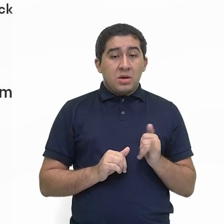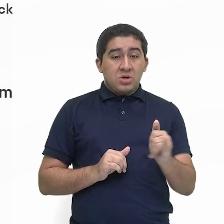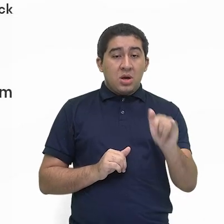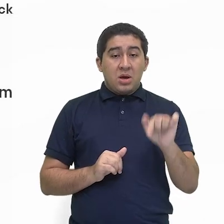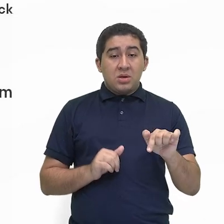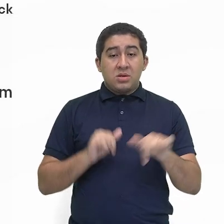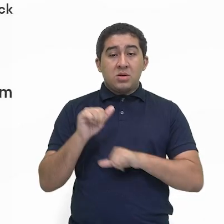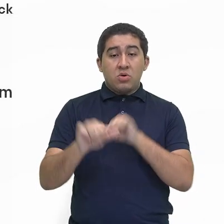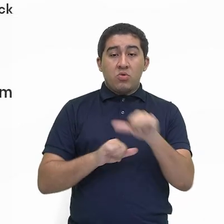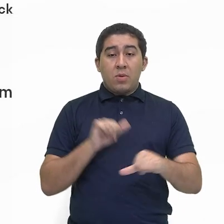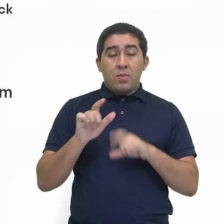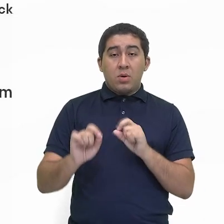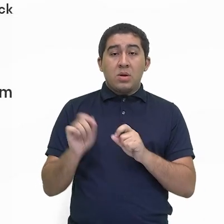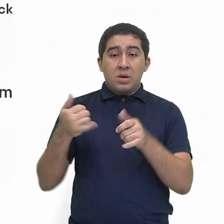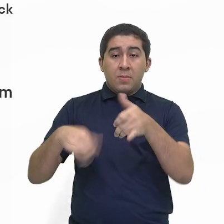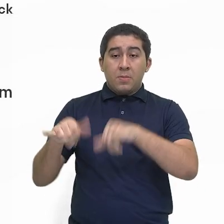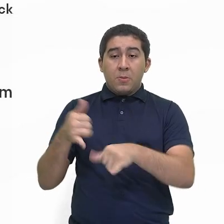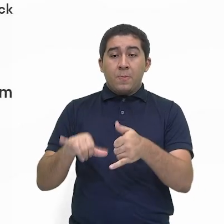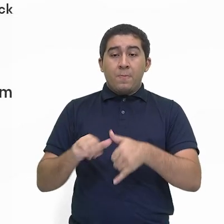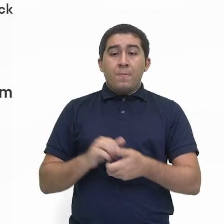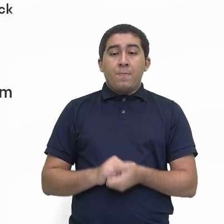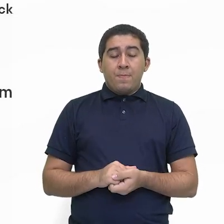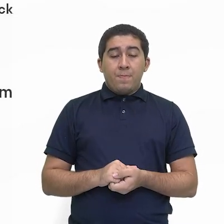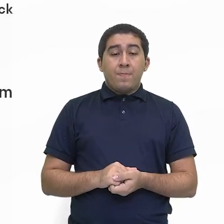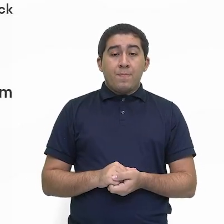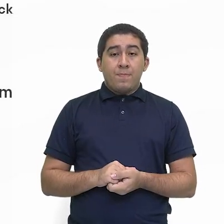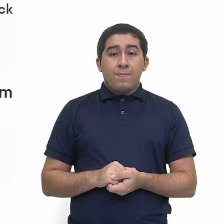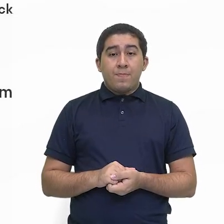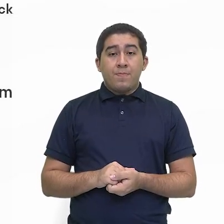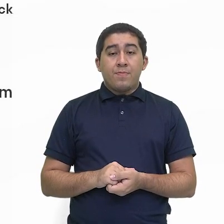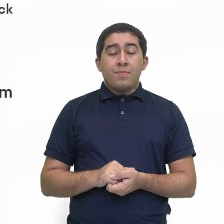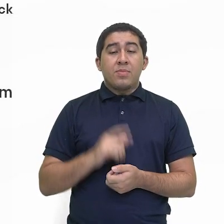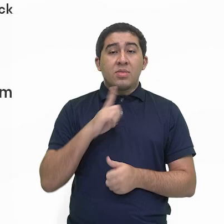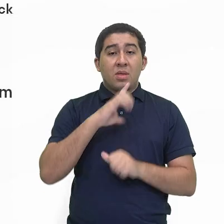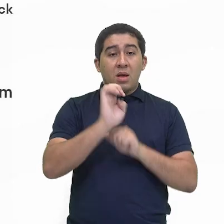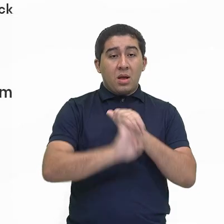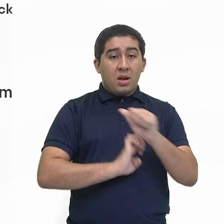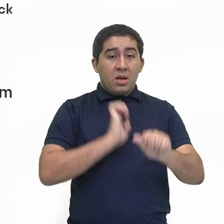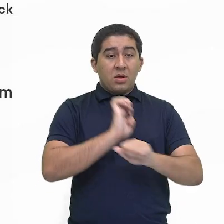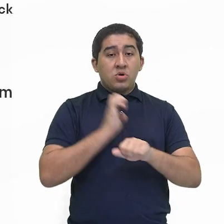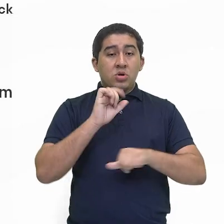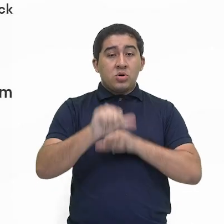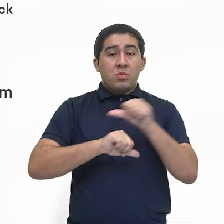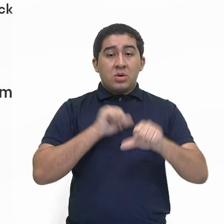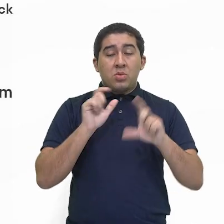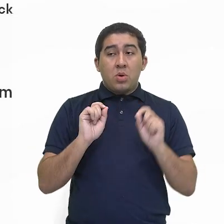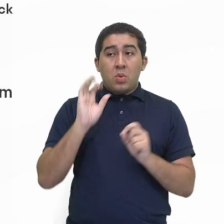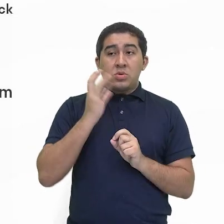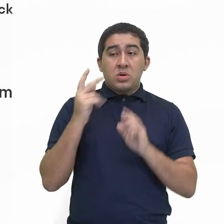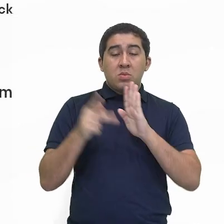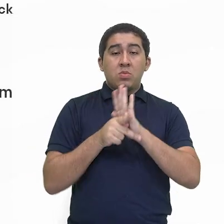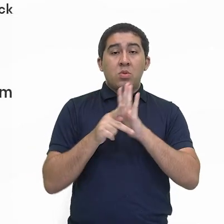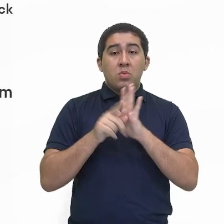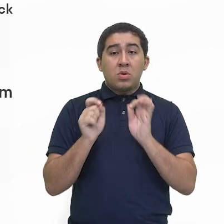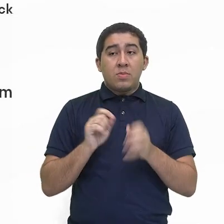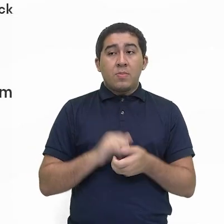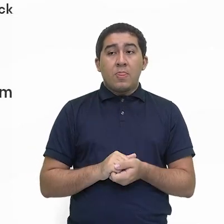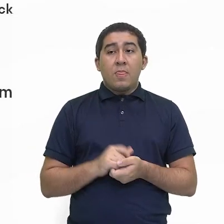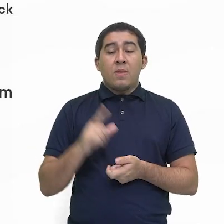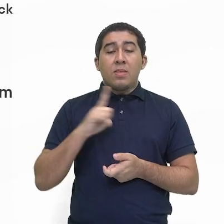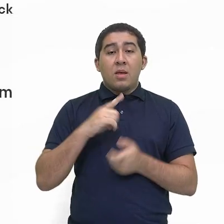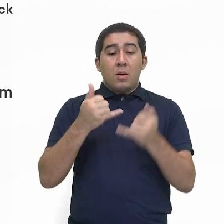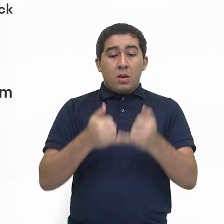de oxirredução. A transferência de elétrons da reação de oxirredução é determinada por uma corrente